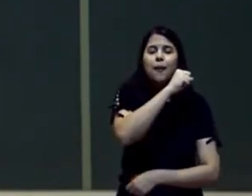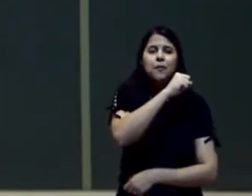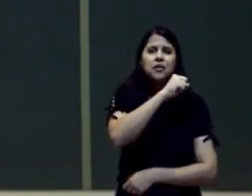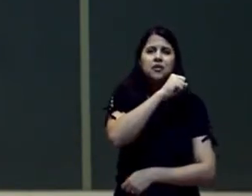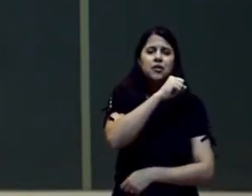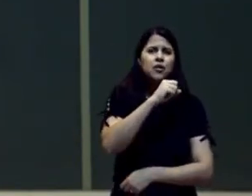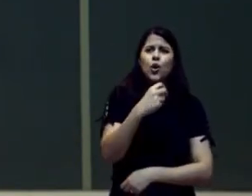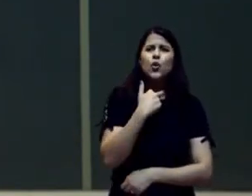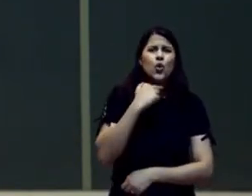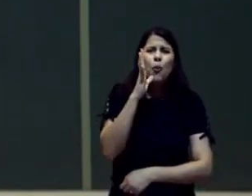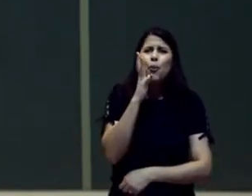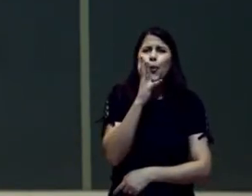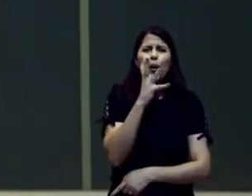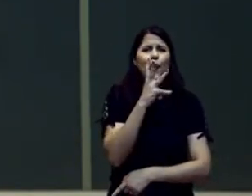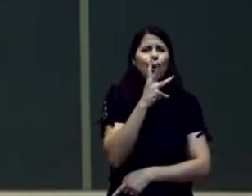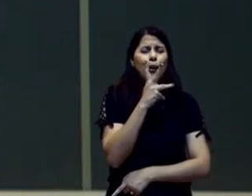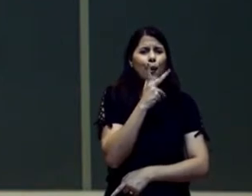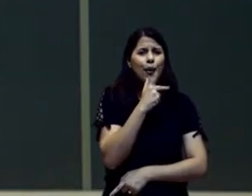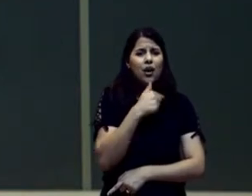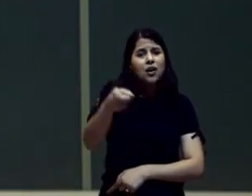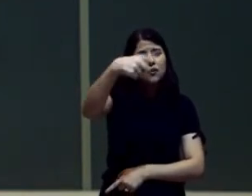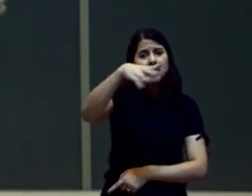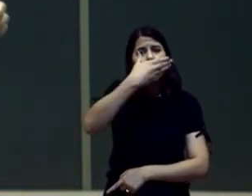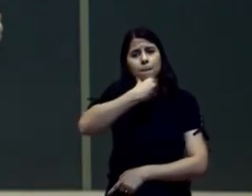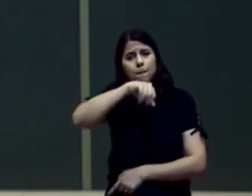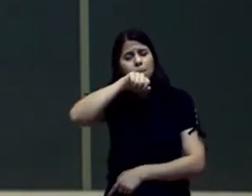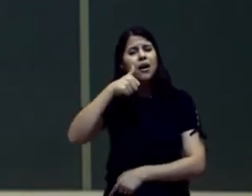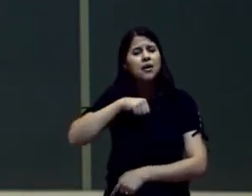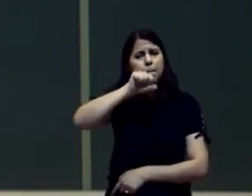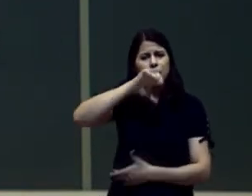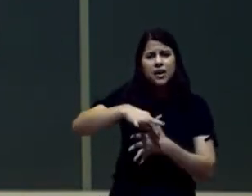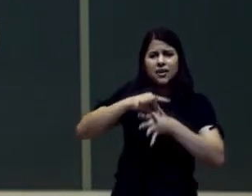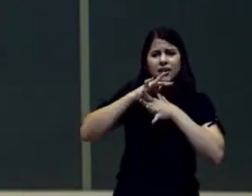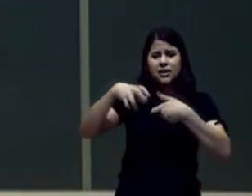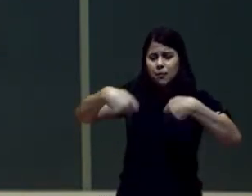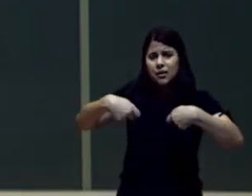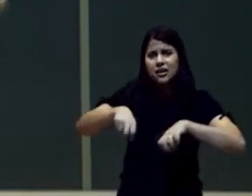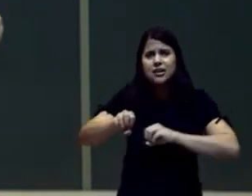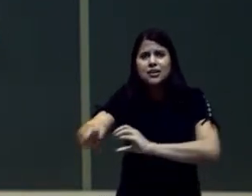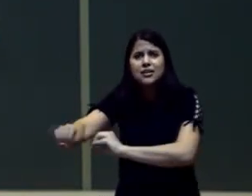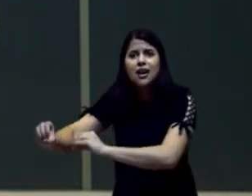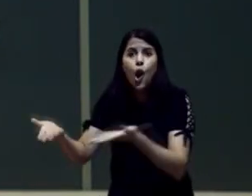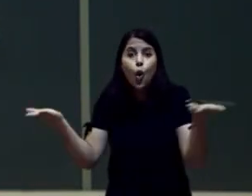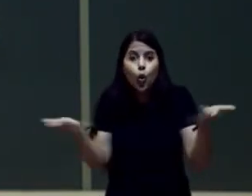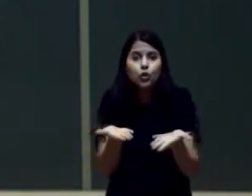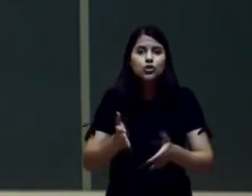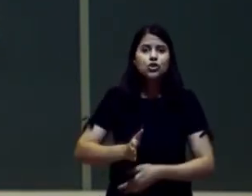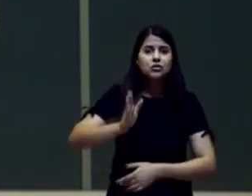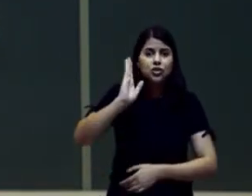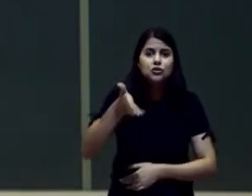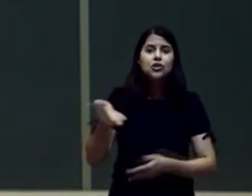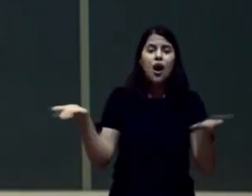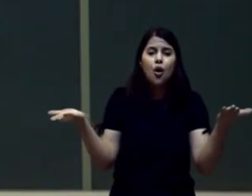ser feita com prioridade e urgência. Pais, mães, irmãos, líderes, o tempo é agora.